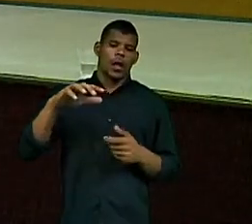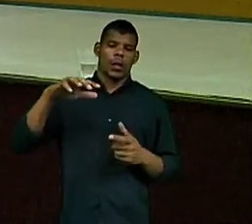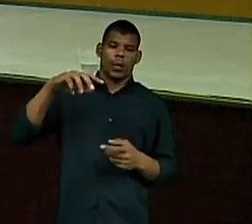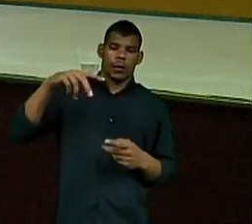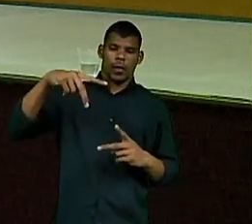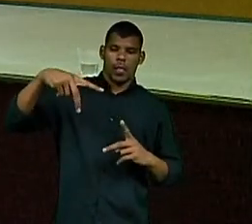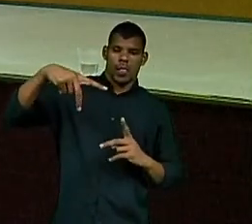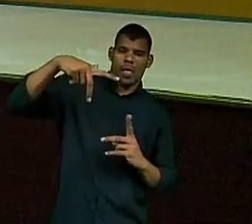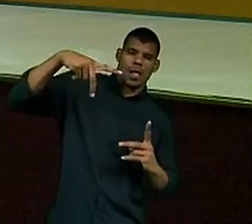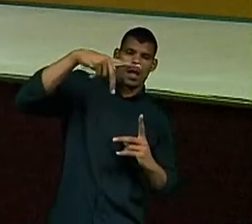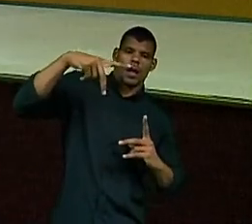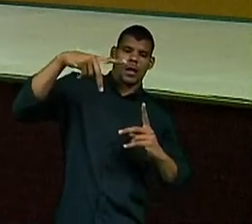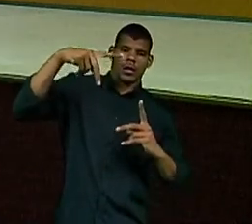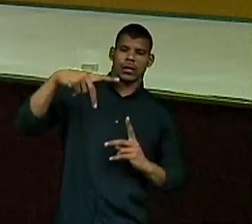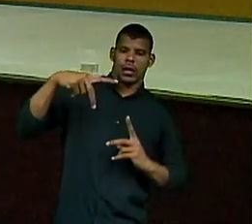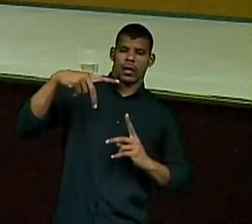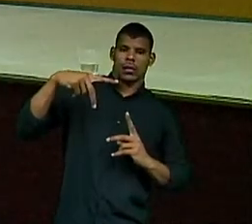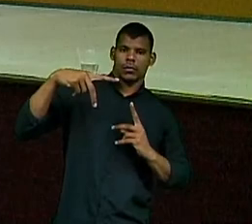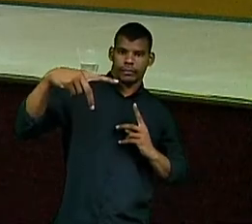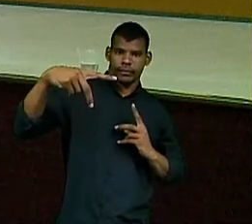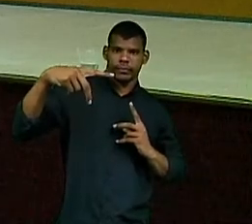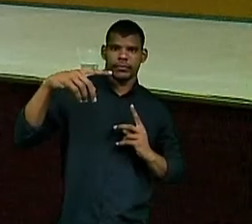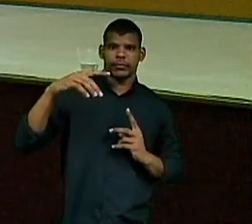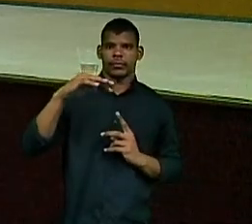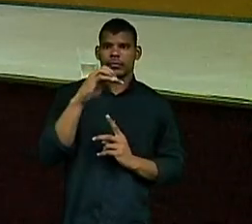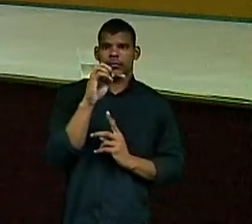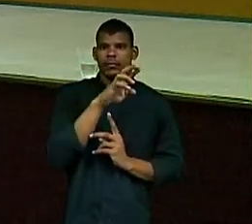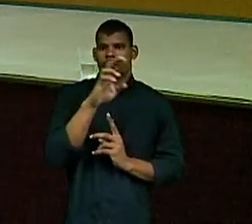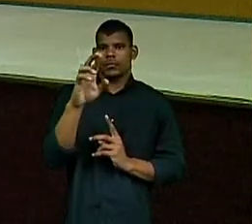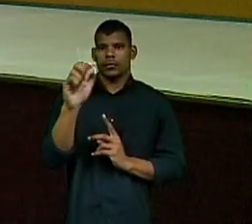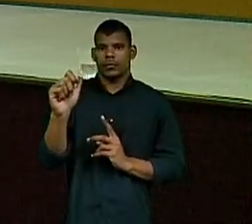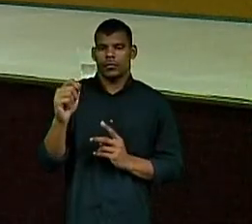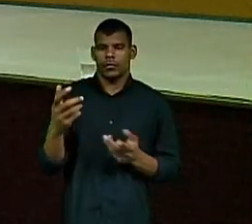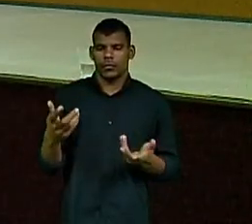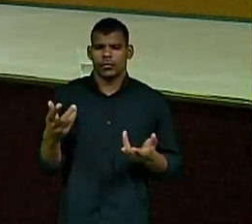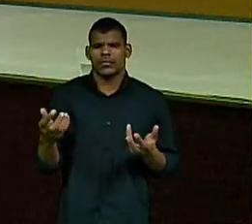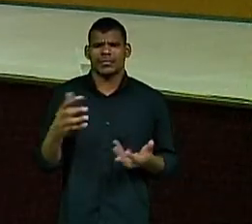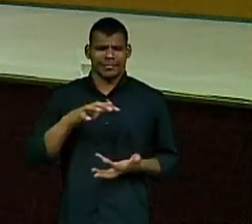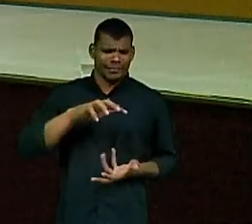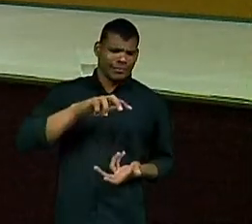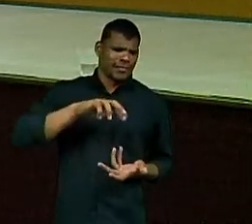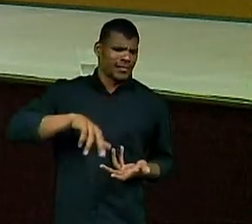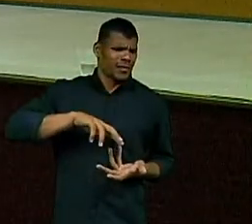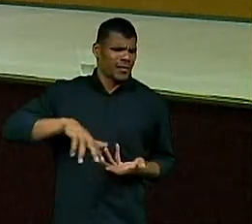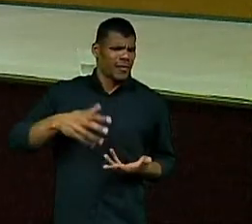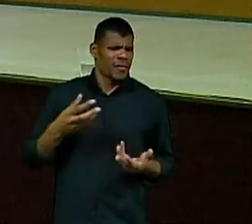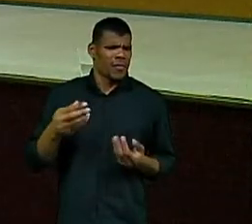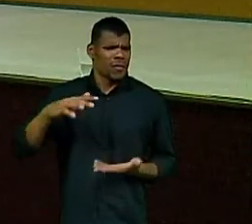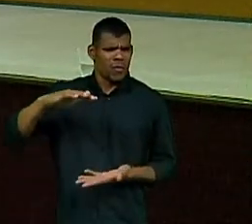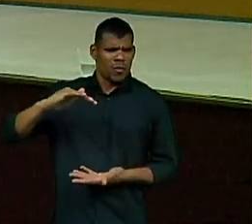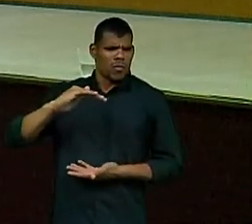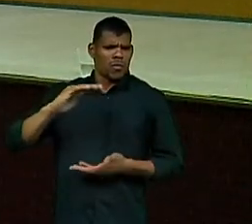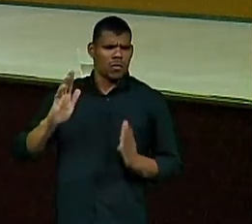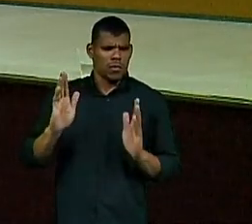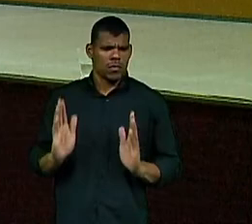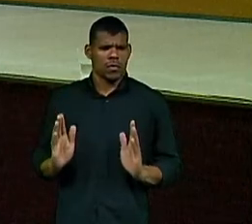do século 15 Se achava que a terra não tabuleiro em xadrez Então quem defende o planismo